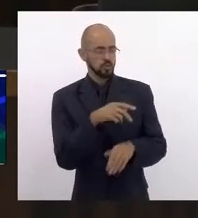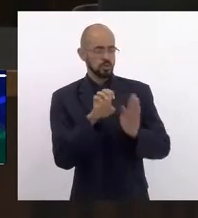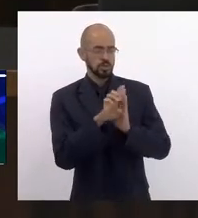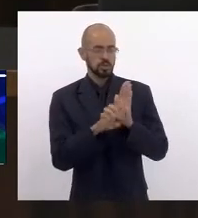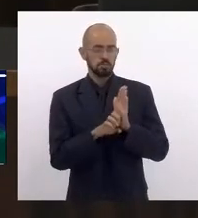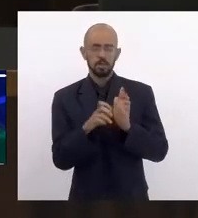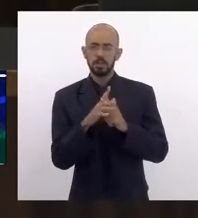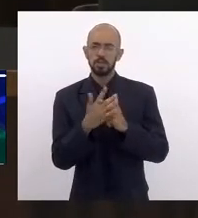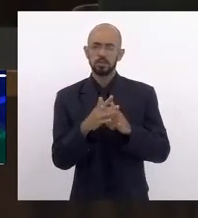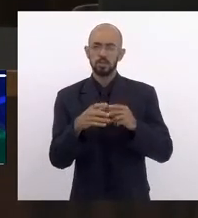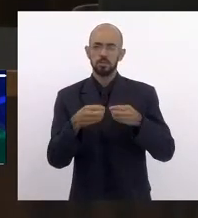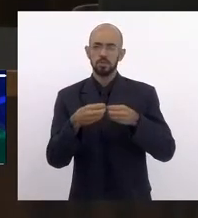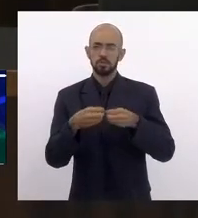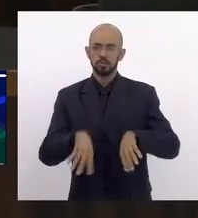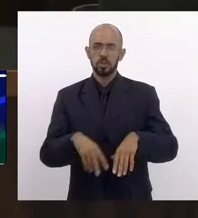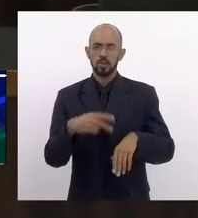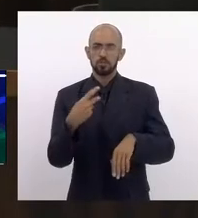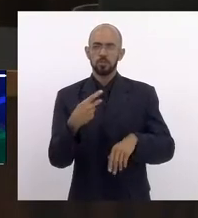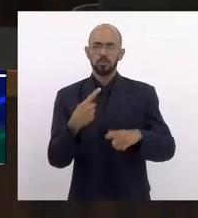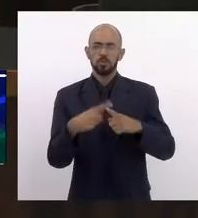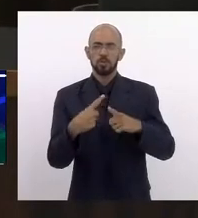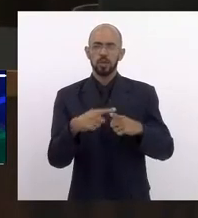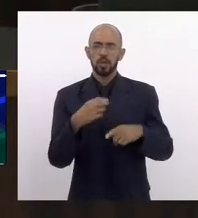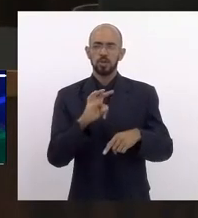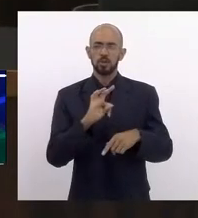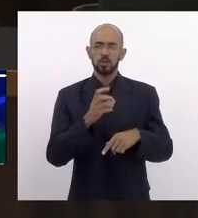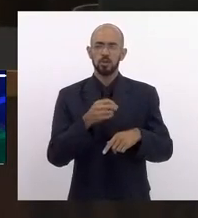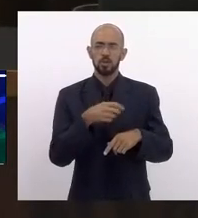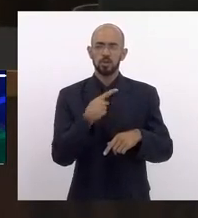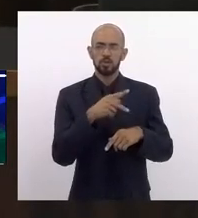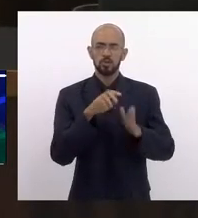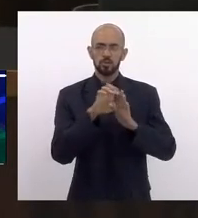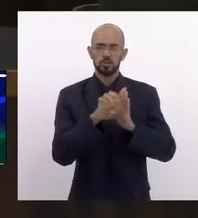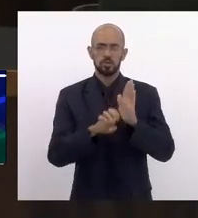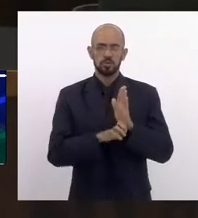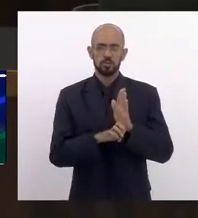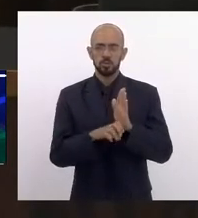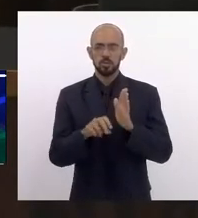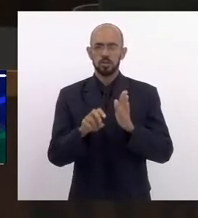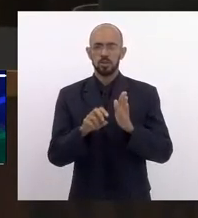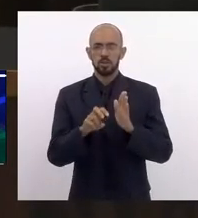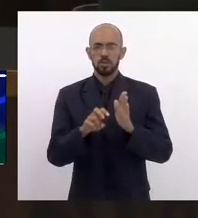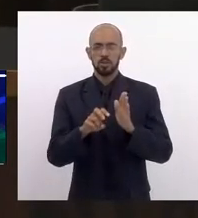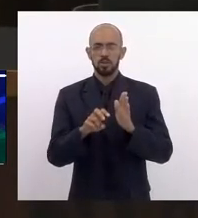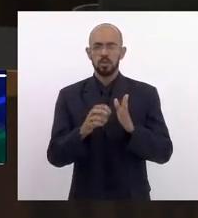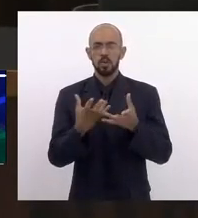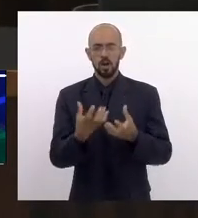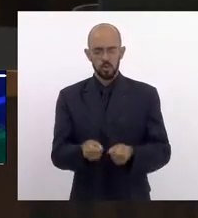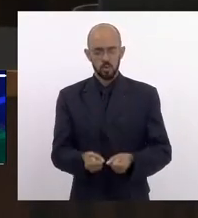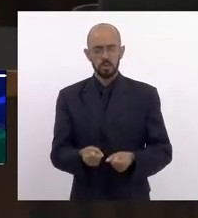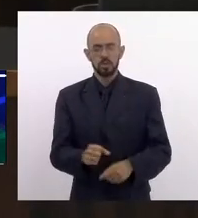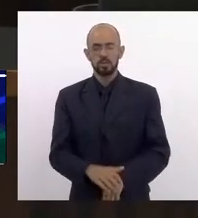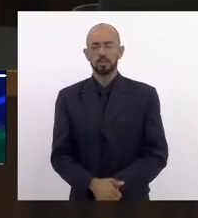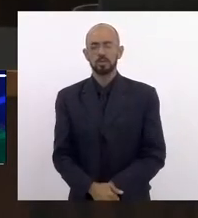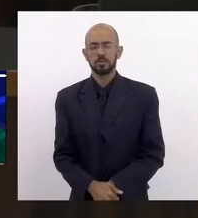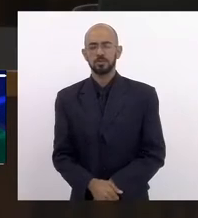foram todos, os seus destaques ficam prejudicados porque as suas emendas foram todas acolhidas. Nada mais